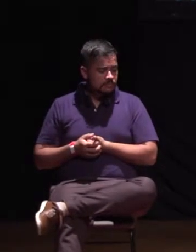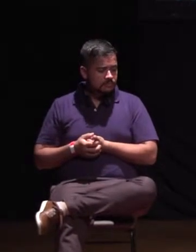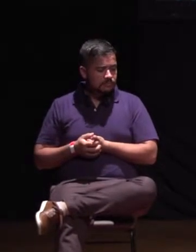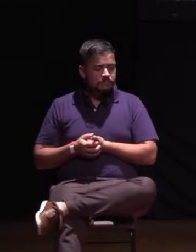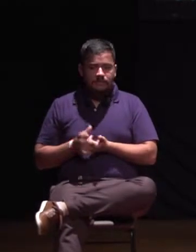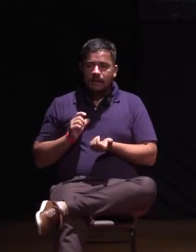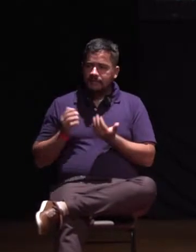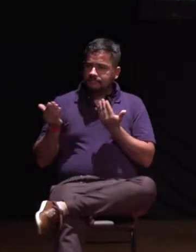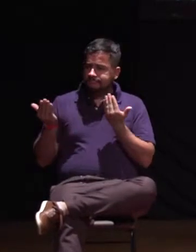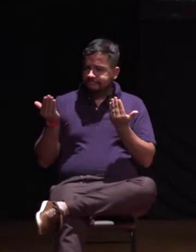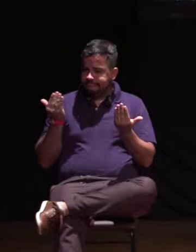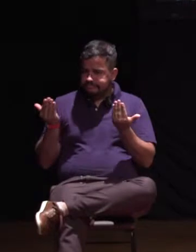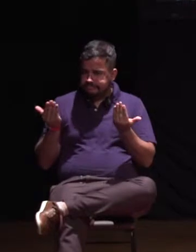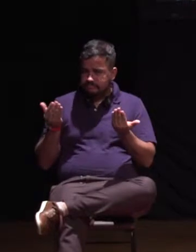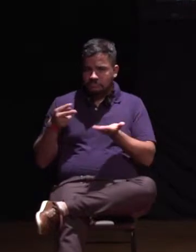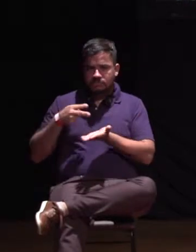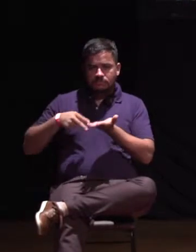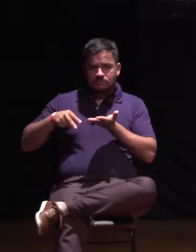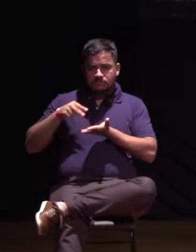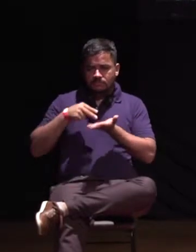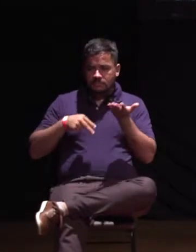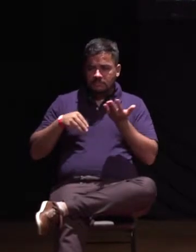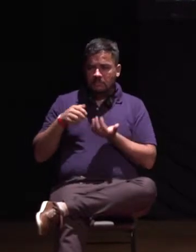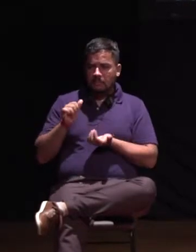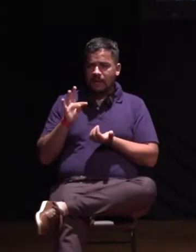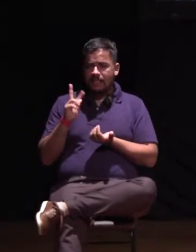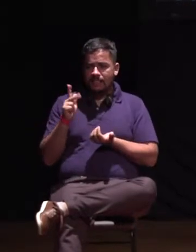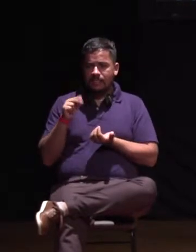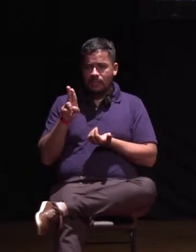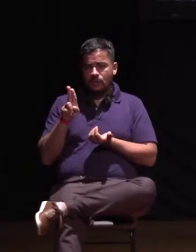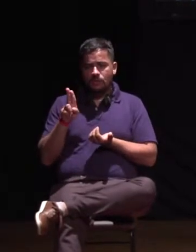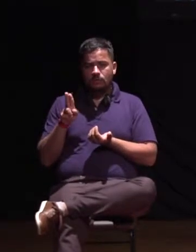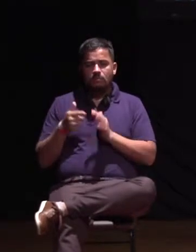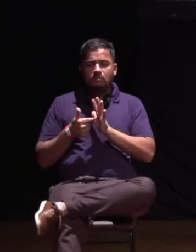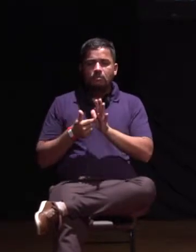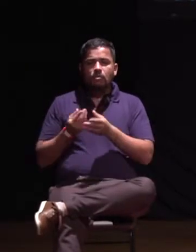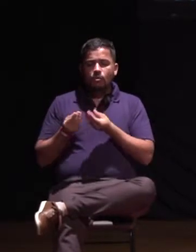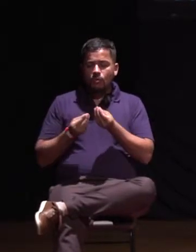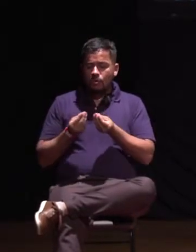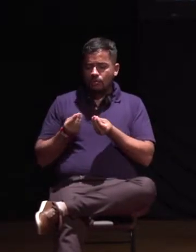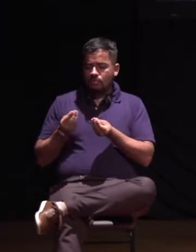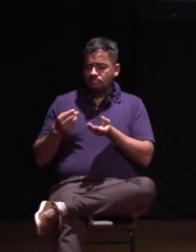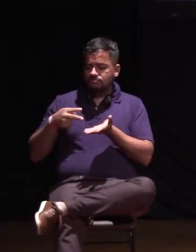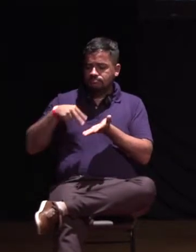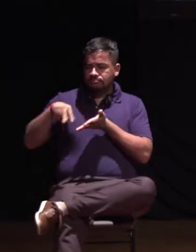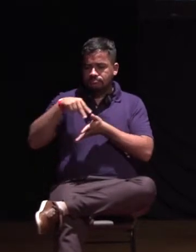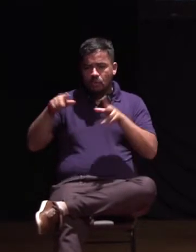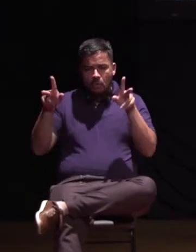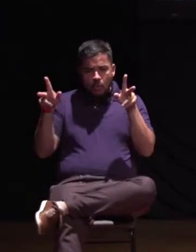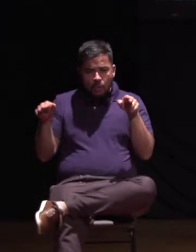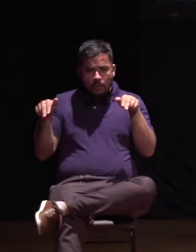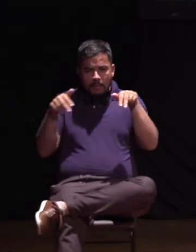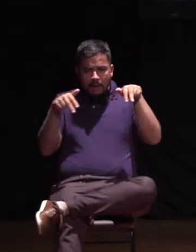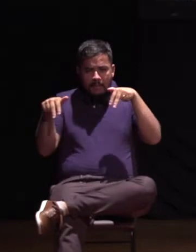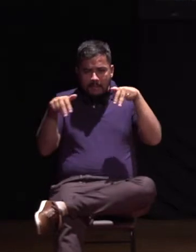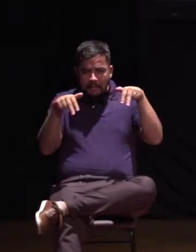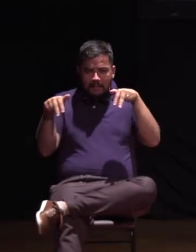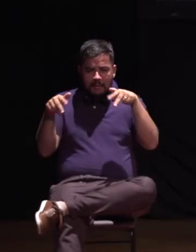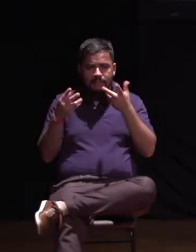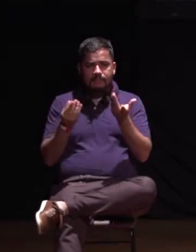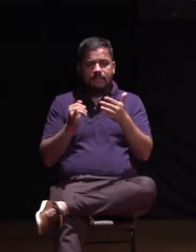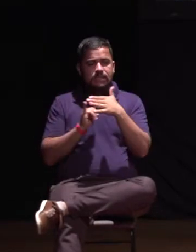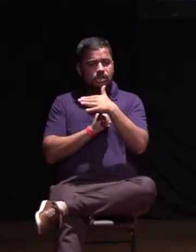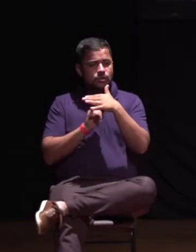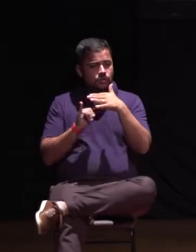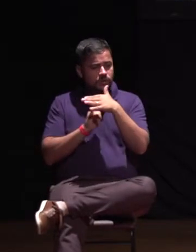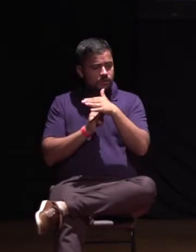da dança, né? O Mathieu traz, com uma exposição coreografada, o decor da instituição